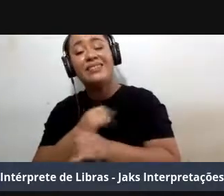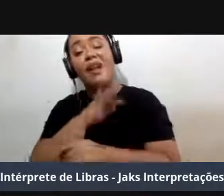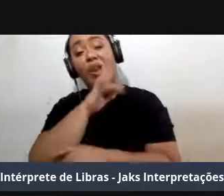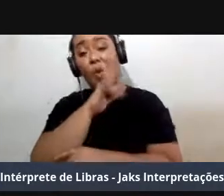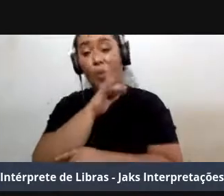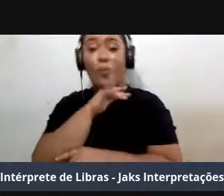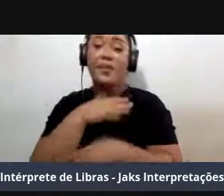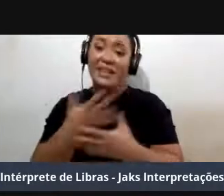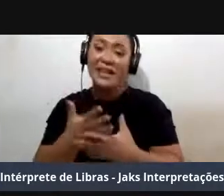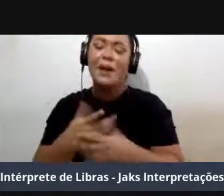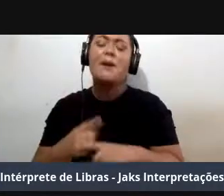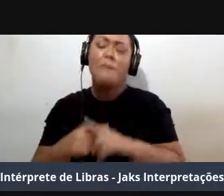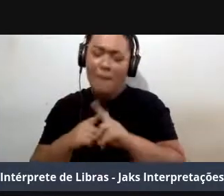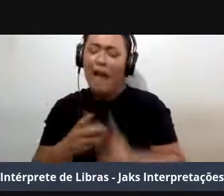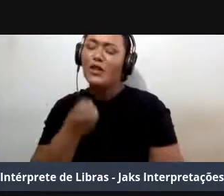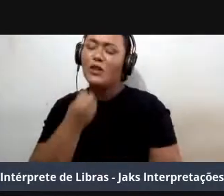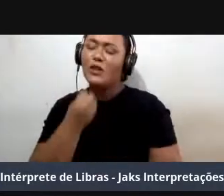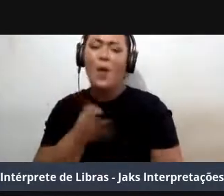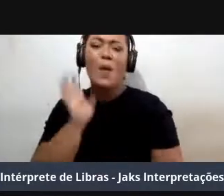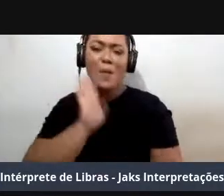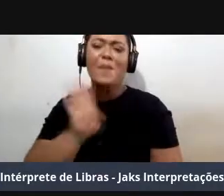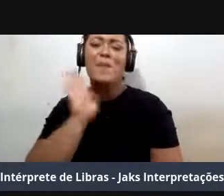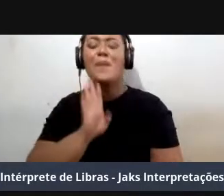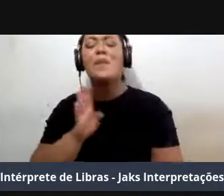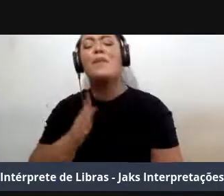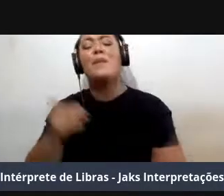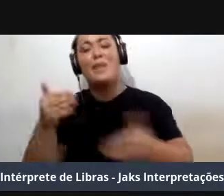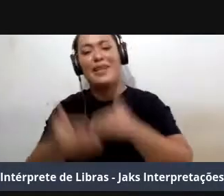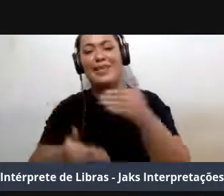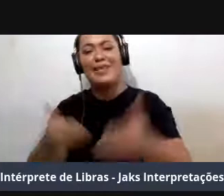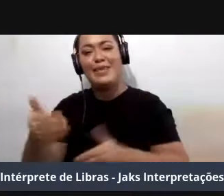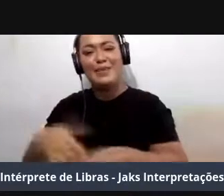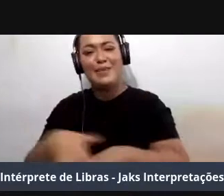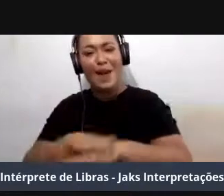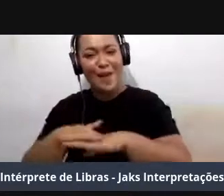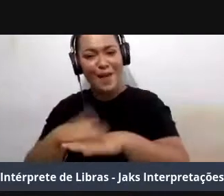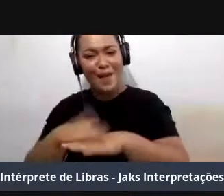bom fazer parte dessa conversa.